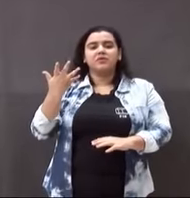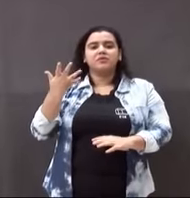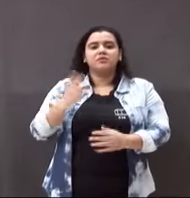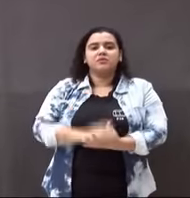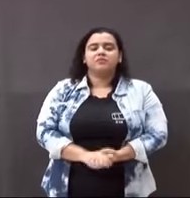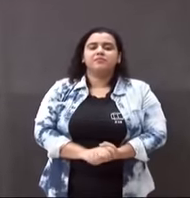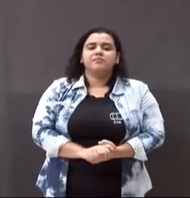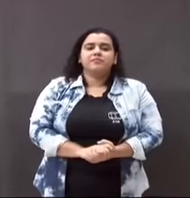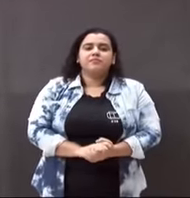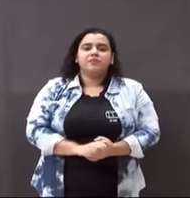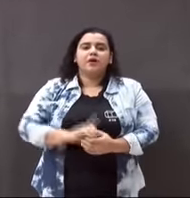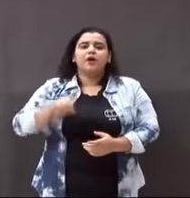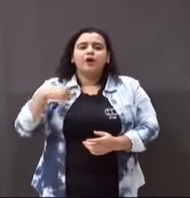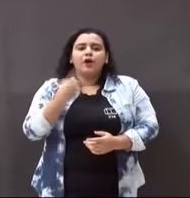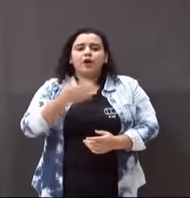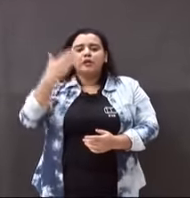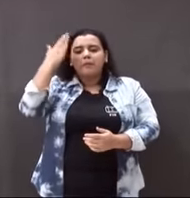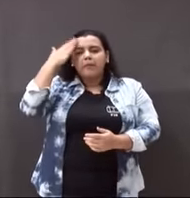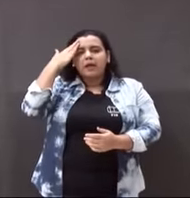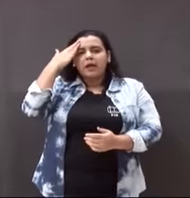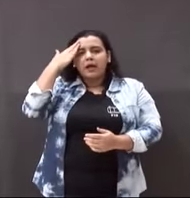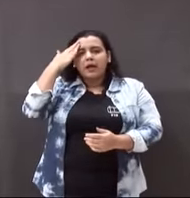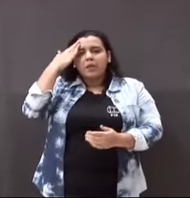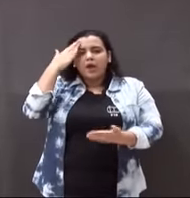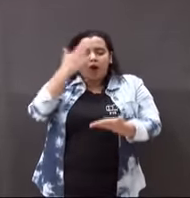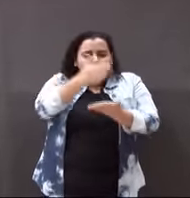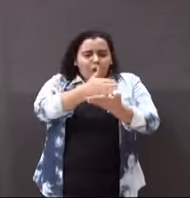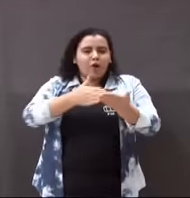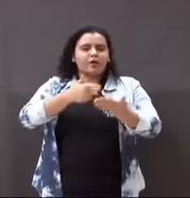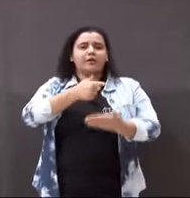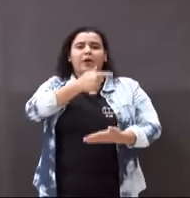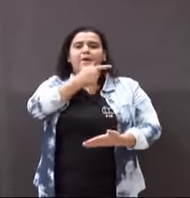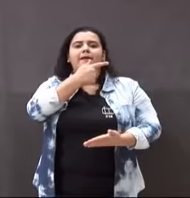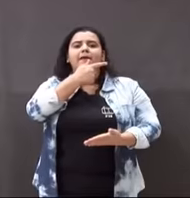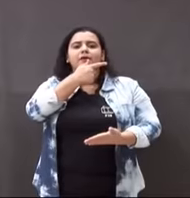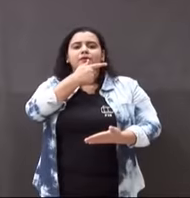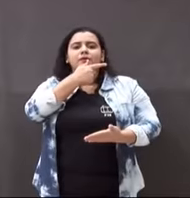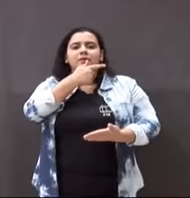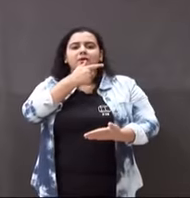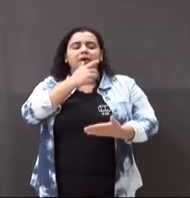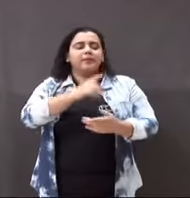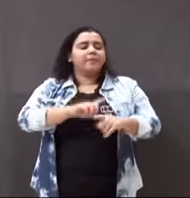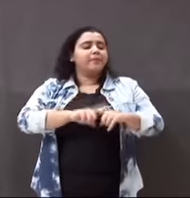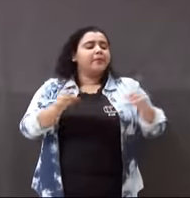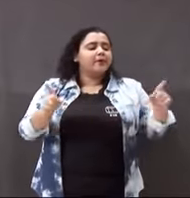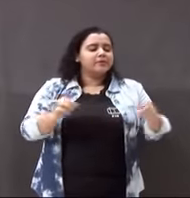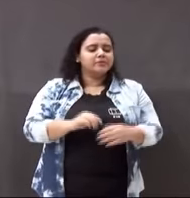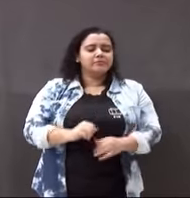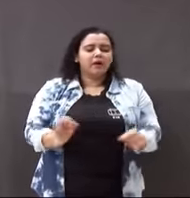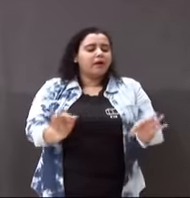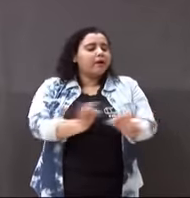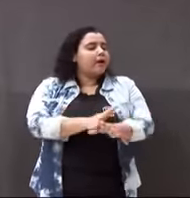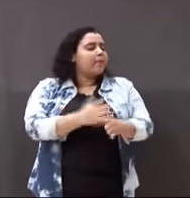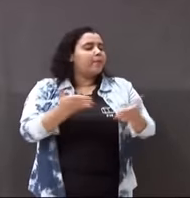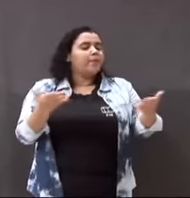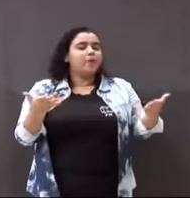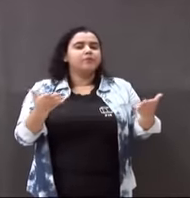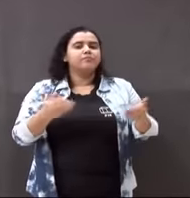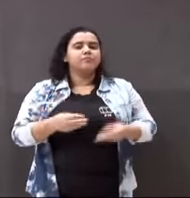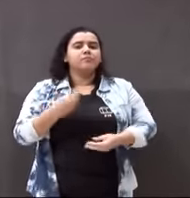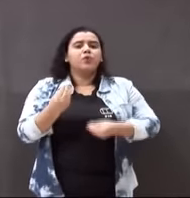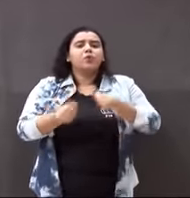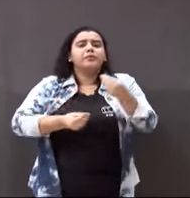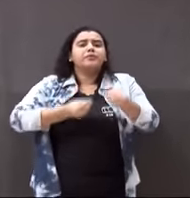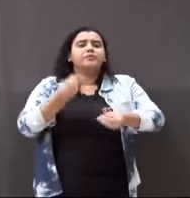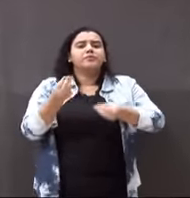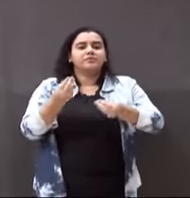você ter a faca e o queijo na mão. Quando você vai fazer assim, inexplicavelmente o queijo desaparece e você fica olhando dizendo: o que que aconteceu?